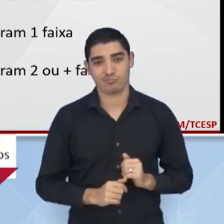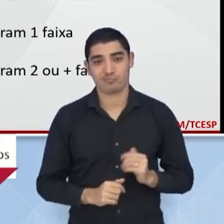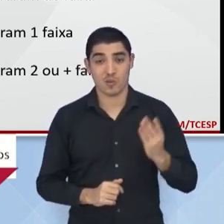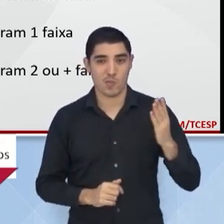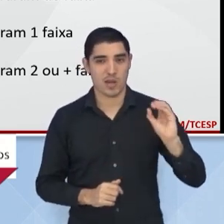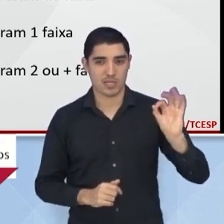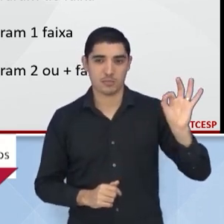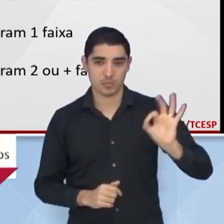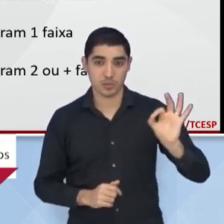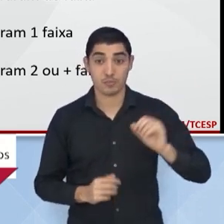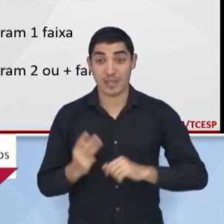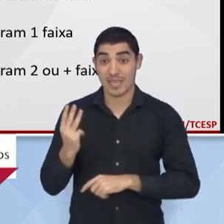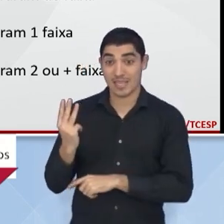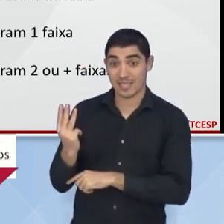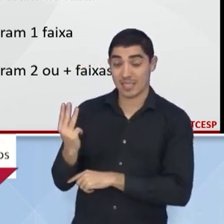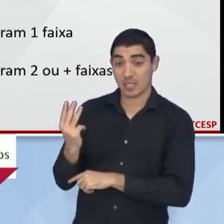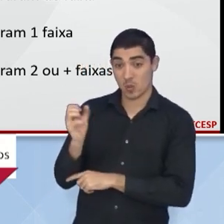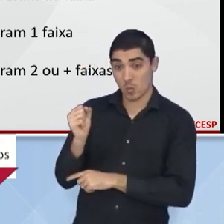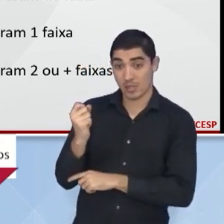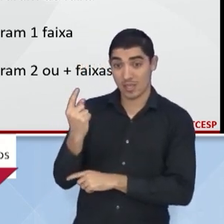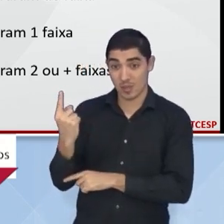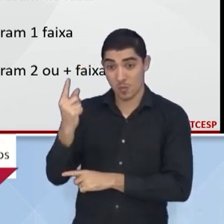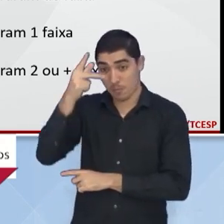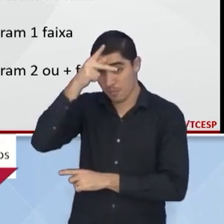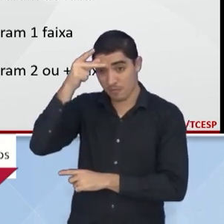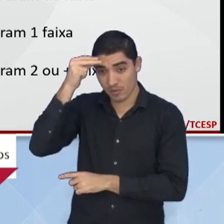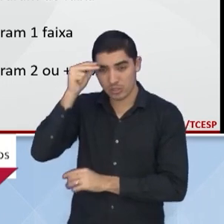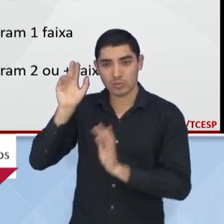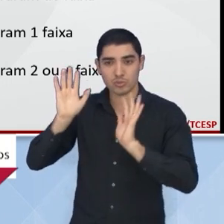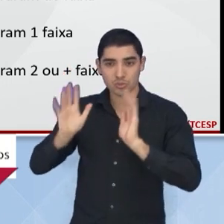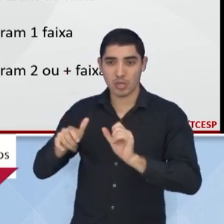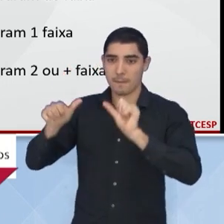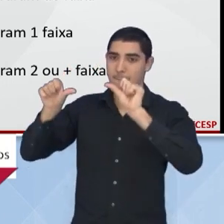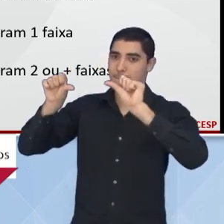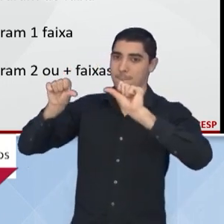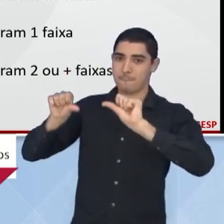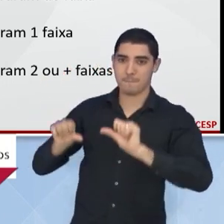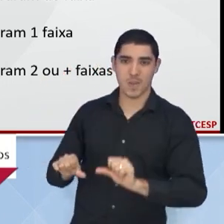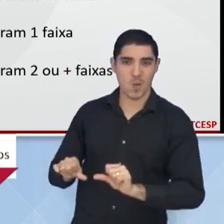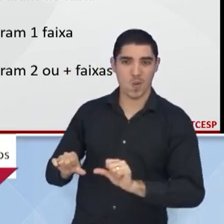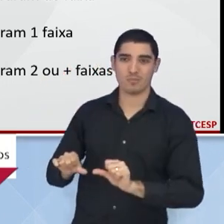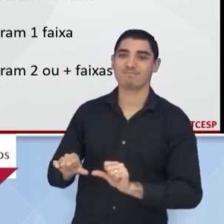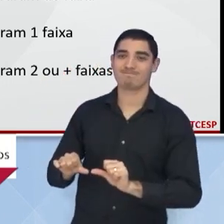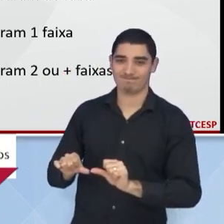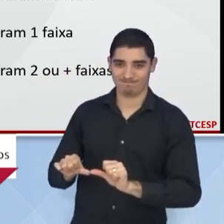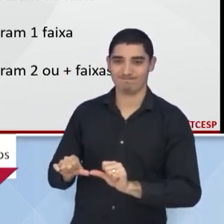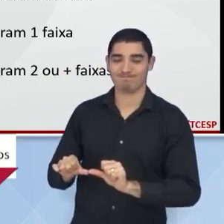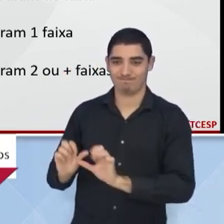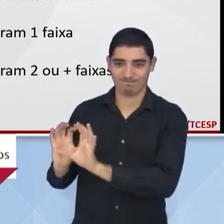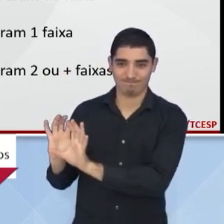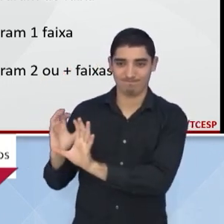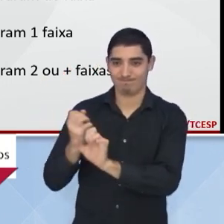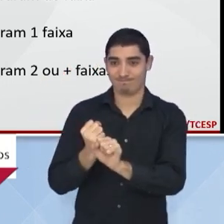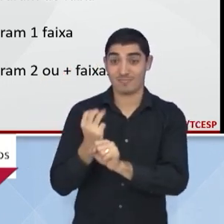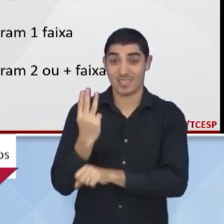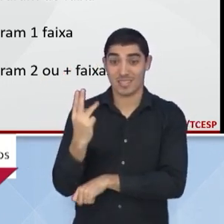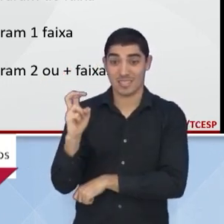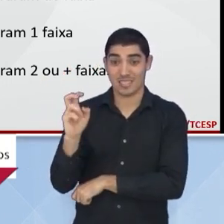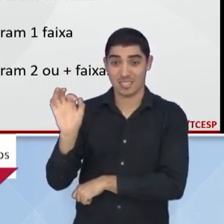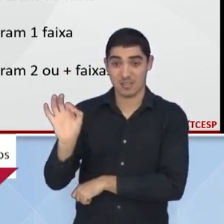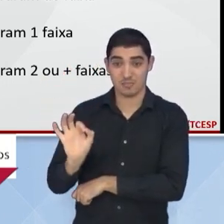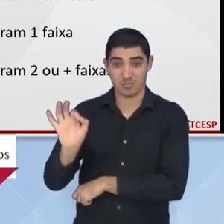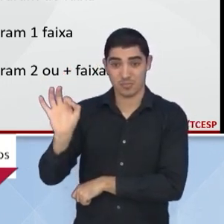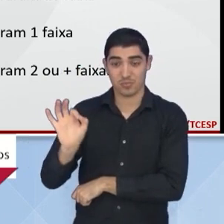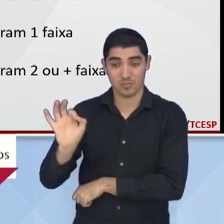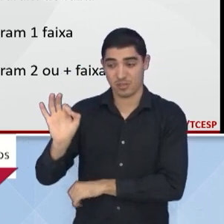e 35% 81 prefeituras pioraram duas ou mais faixas no resultado do iegm em